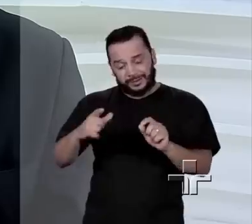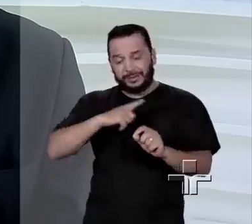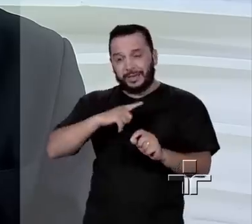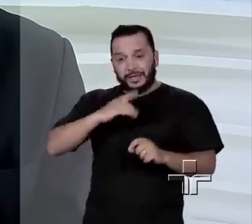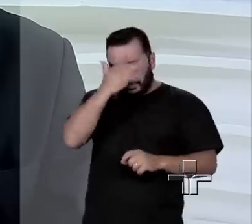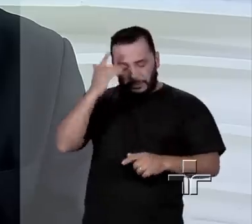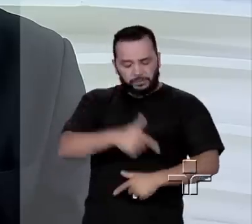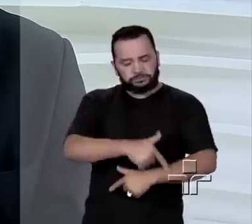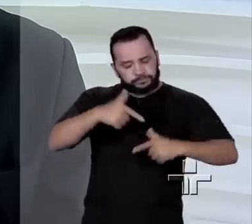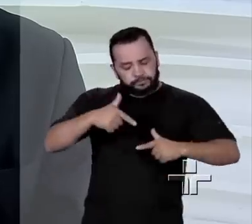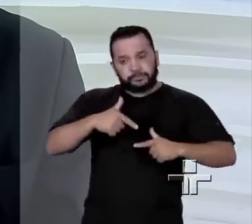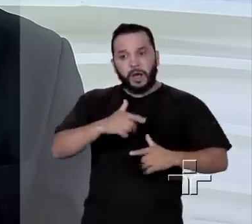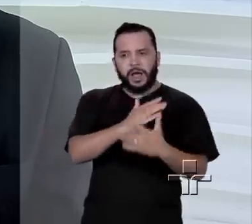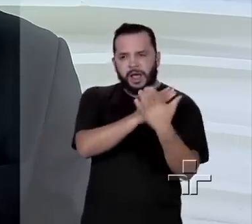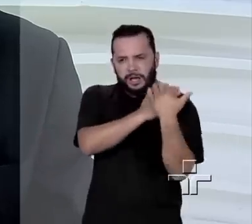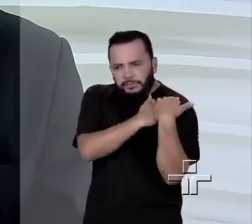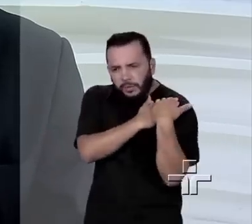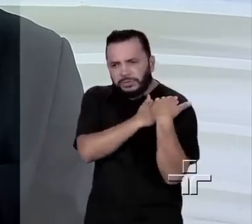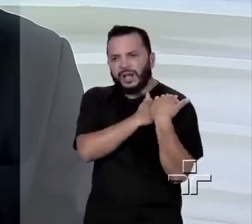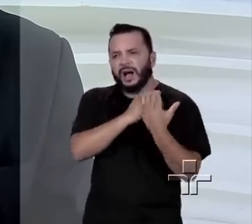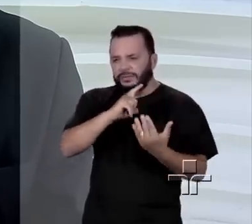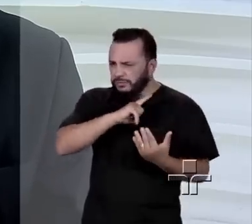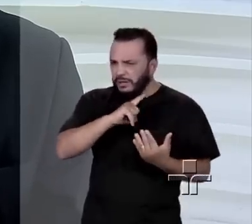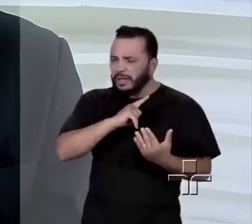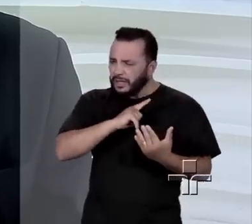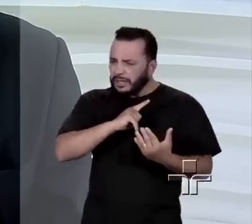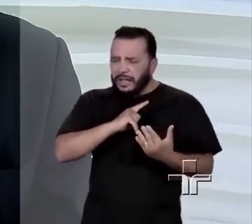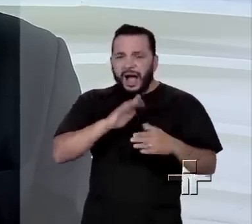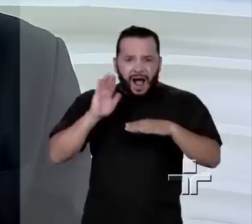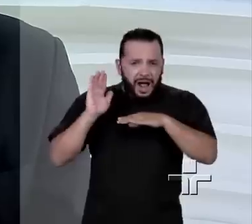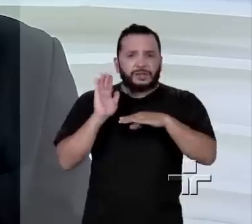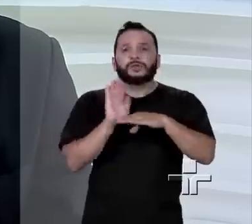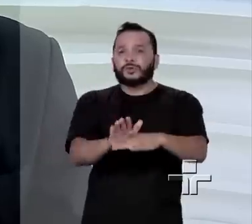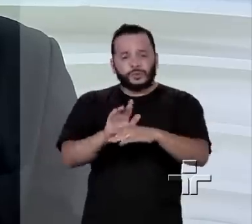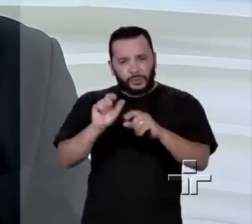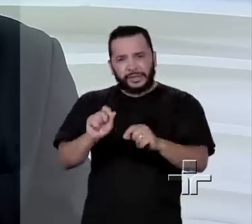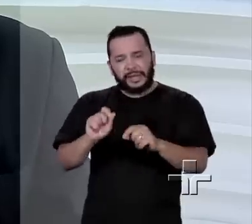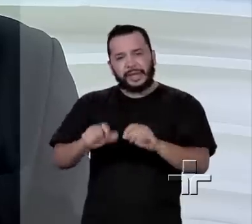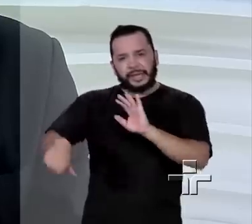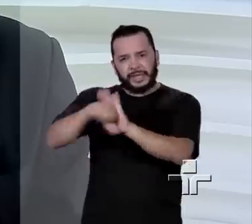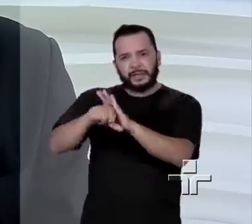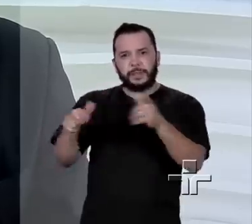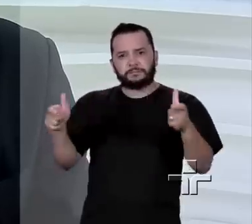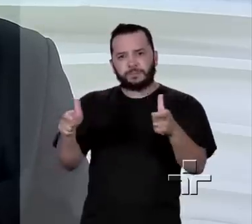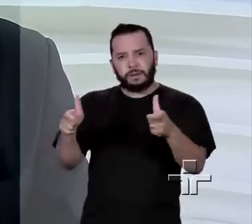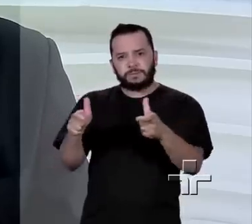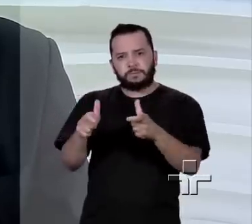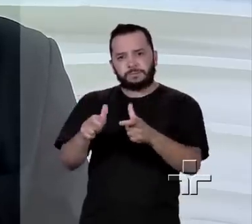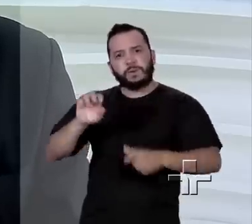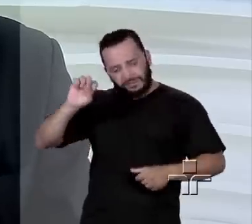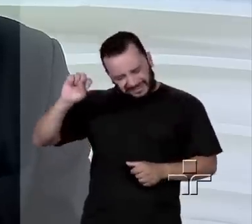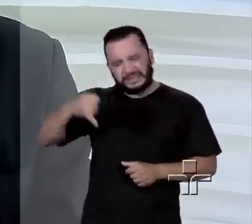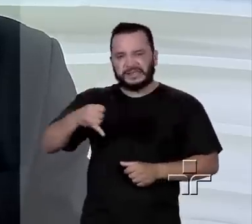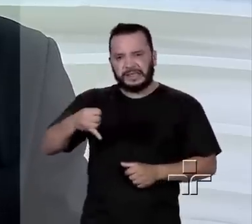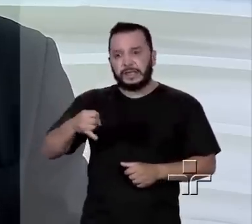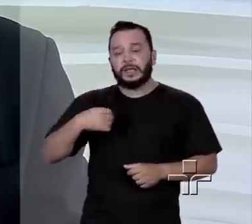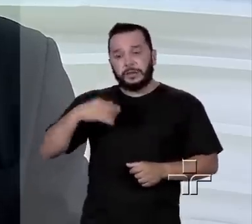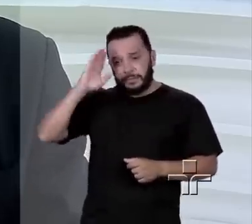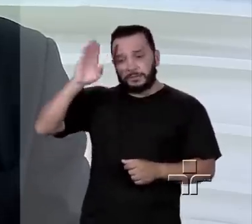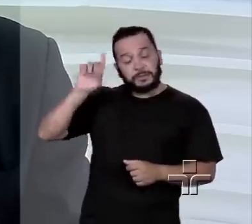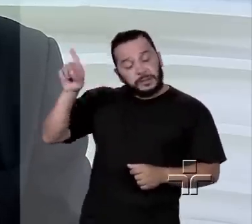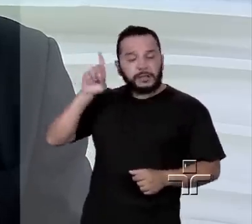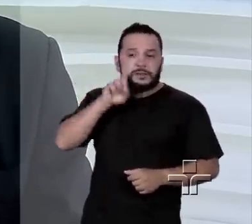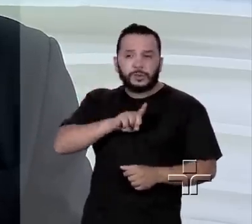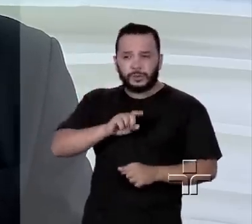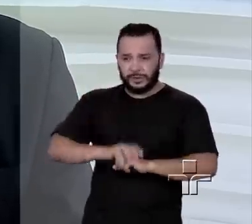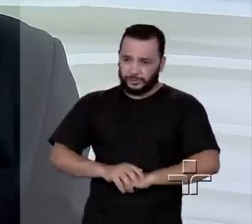e a posse responsável são fatores inibidores, sim, da criminalidade, principalmente nos Estados